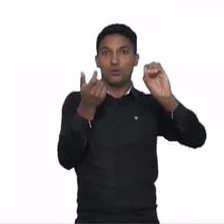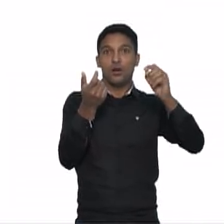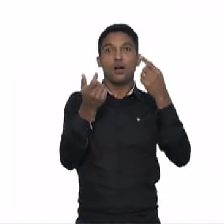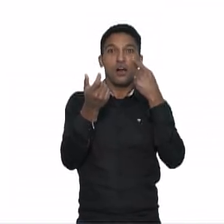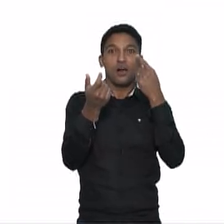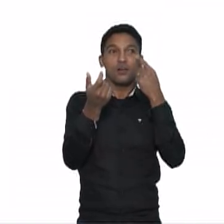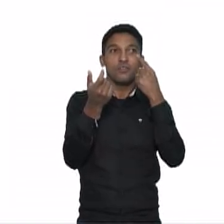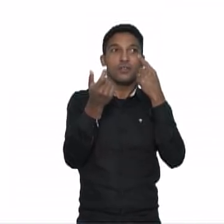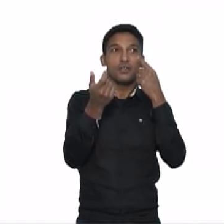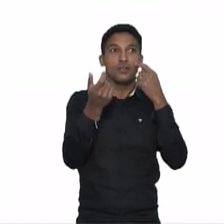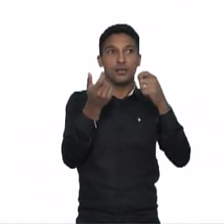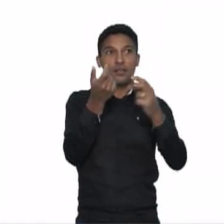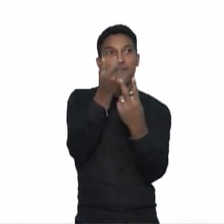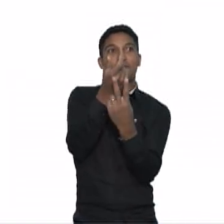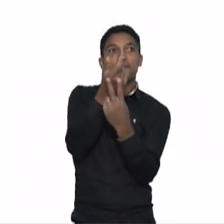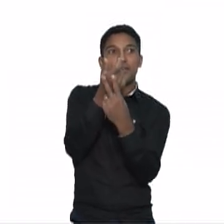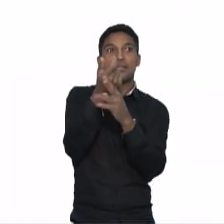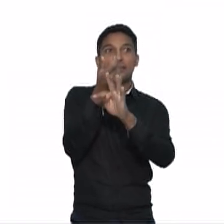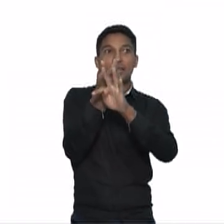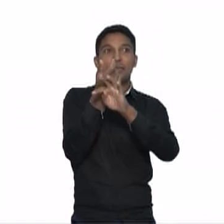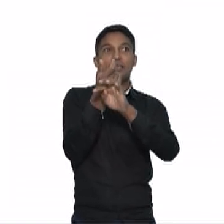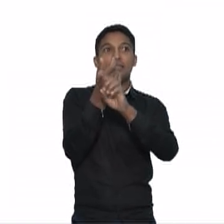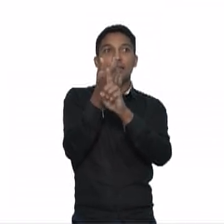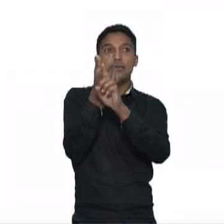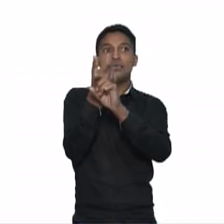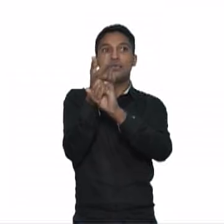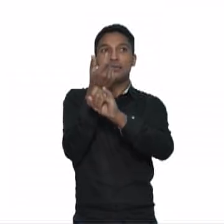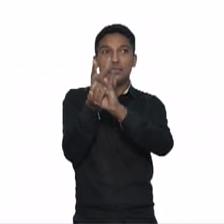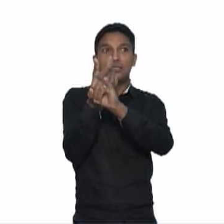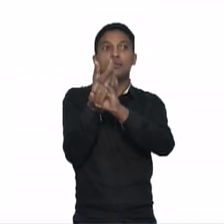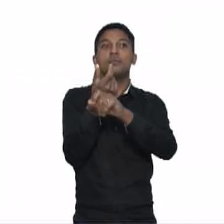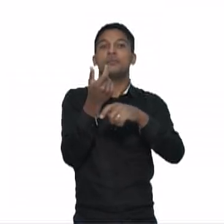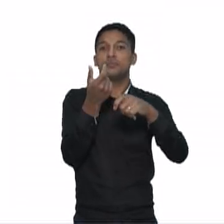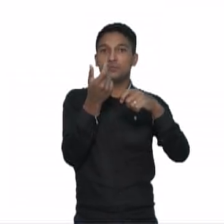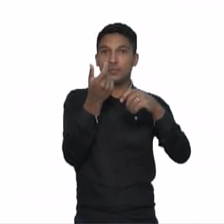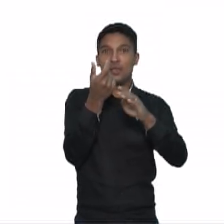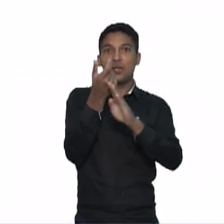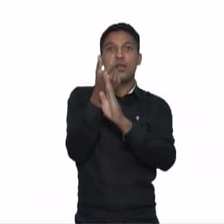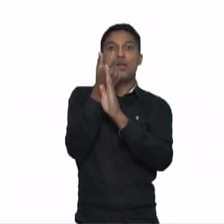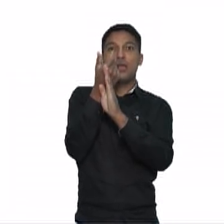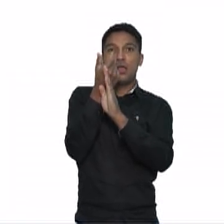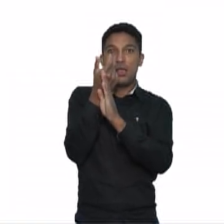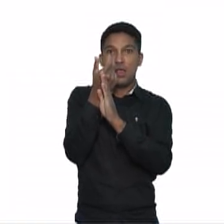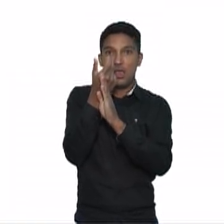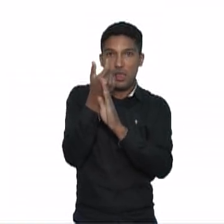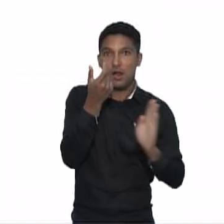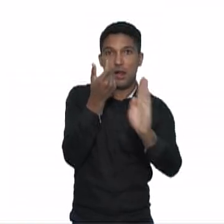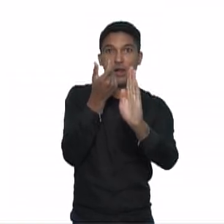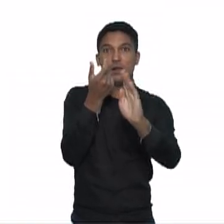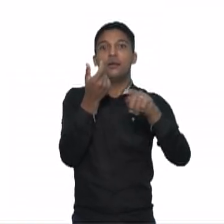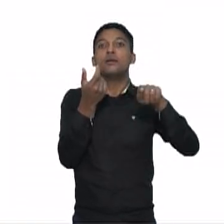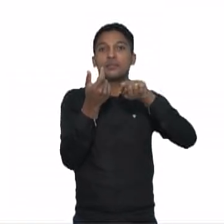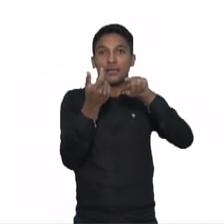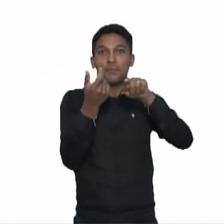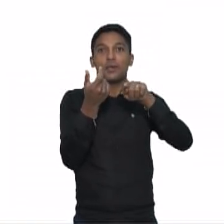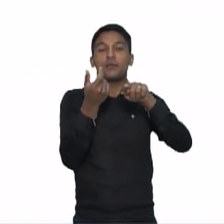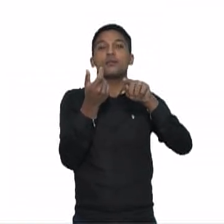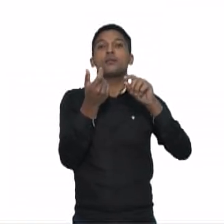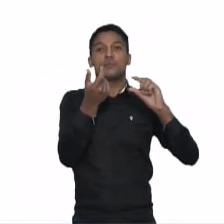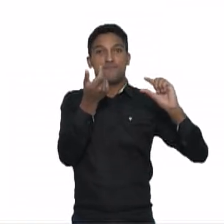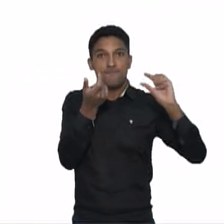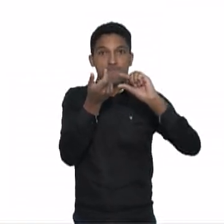indireto, aos amigos. Um objeto com preposição. A presença, certo? Objeto